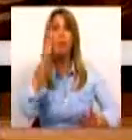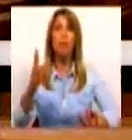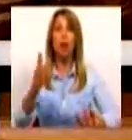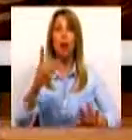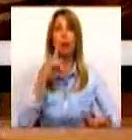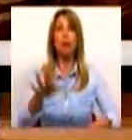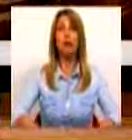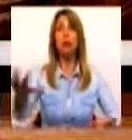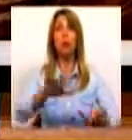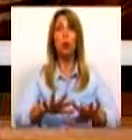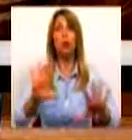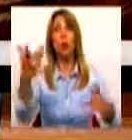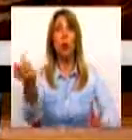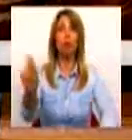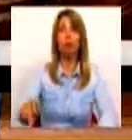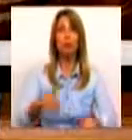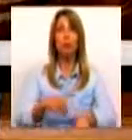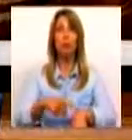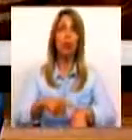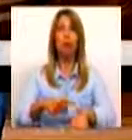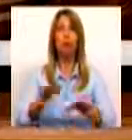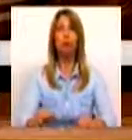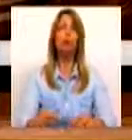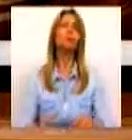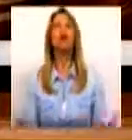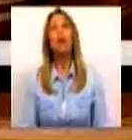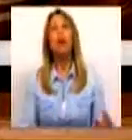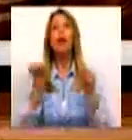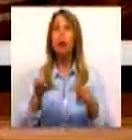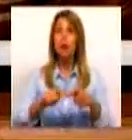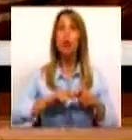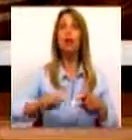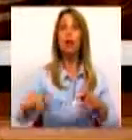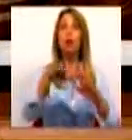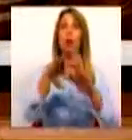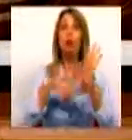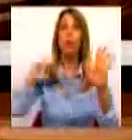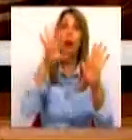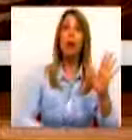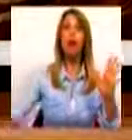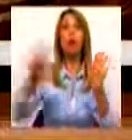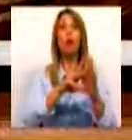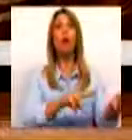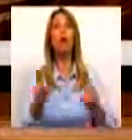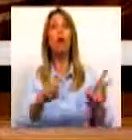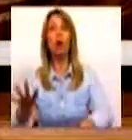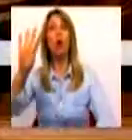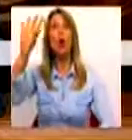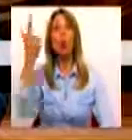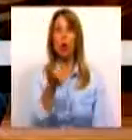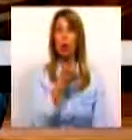e à situação do momento. Foi assim que foi definido o Programa Nacional de Reformas, quando